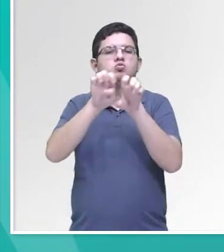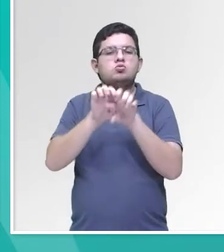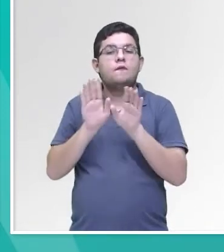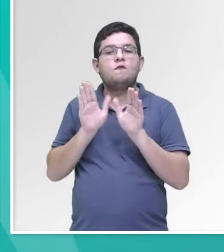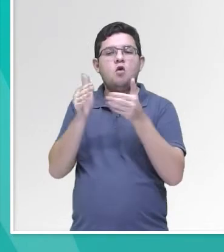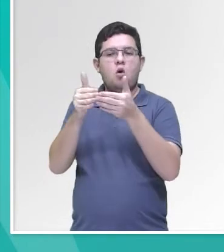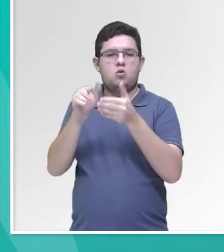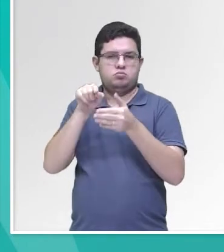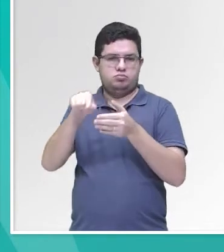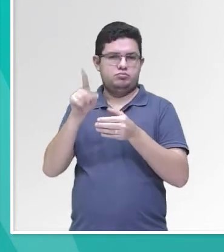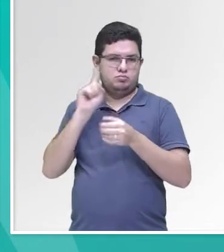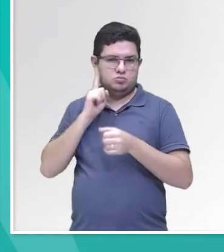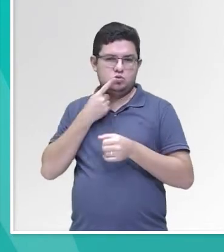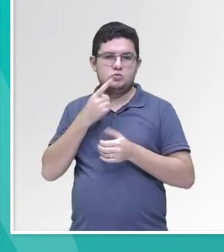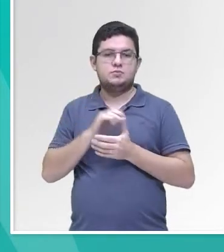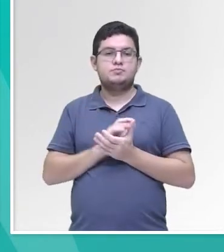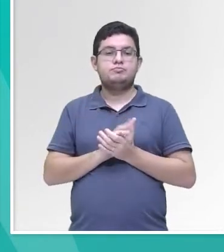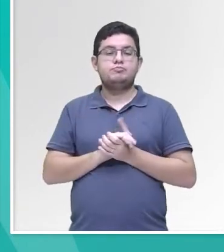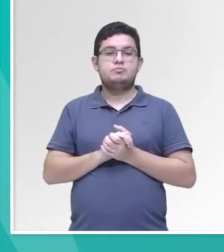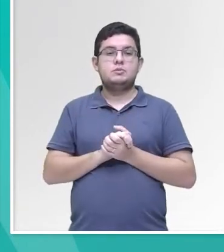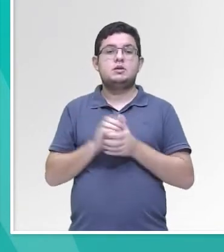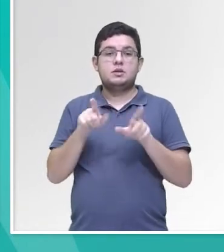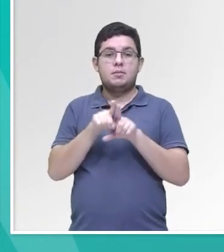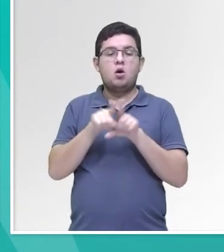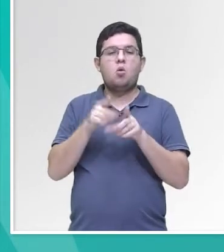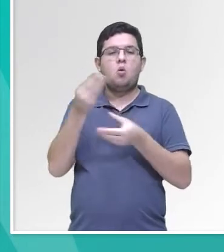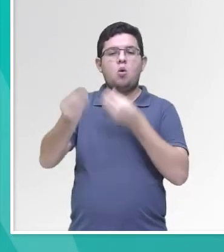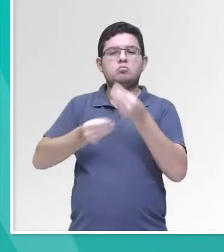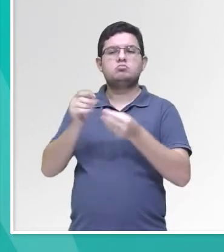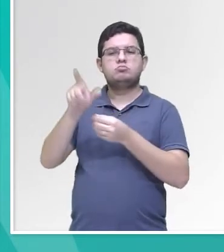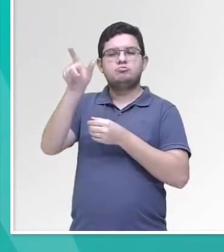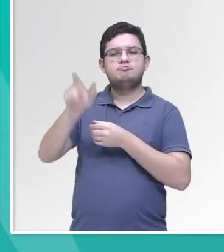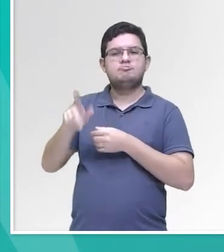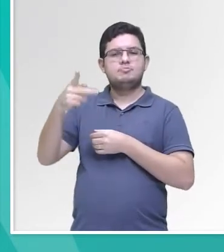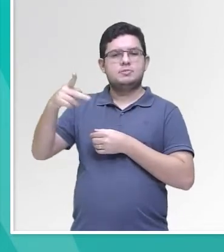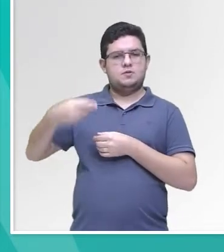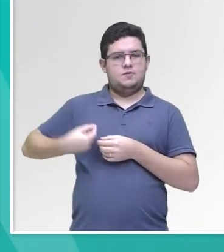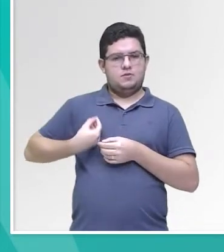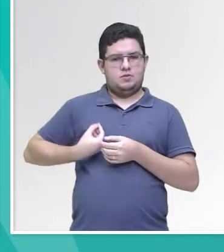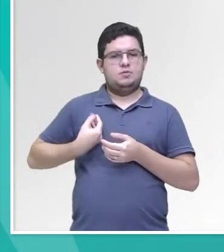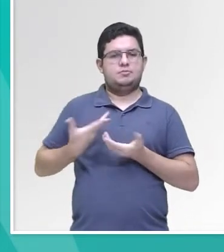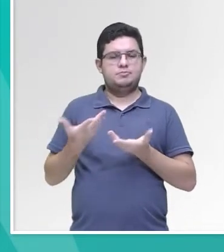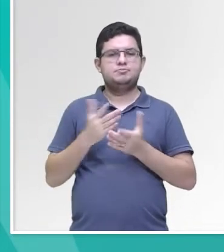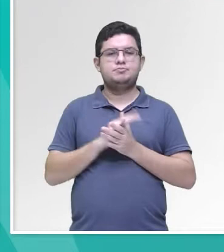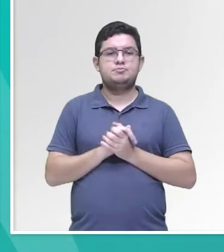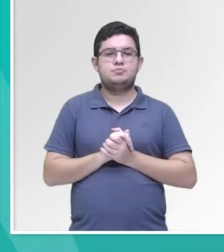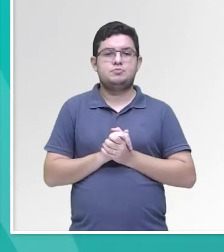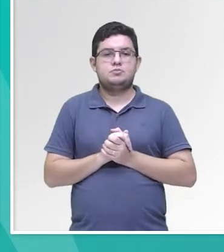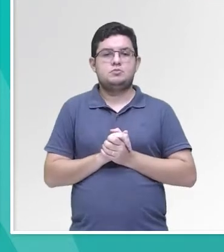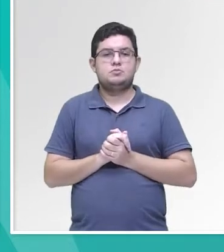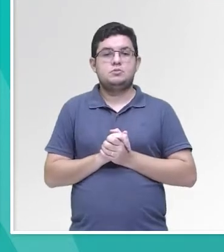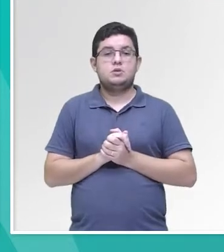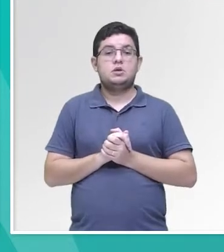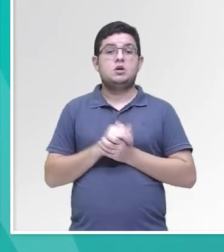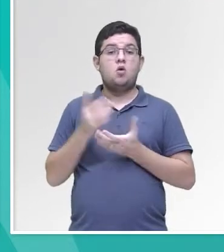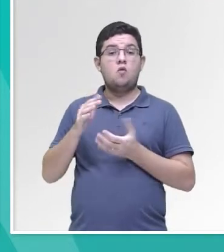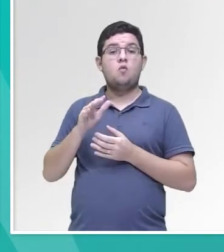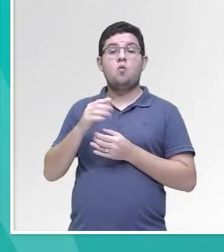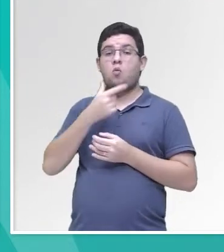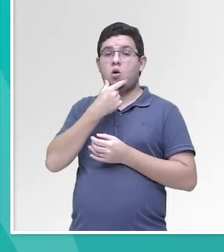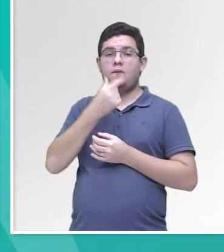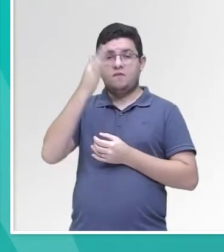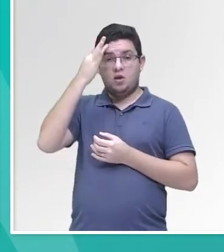compreensão deturpada da função social deste. O filósofo italiano Norberto Bobbio afirma que a dignidade humana é uma